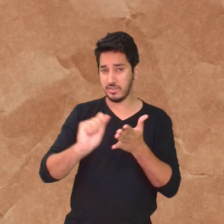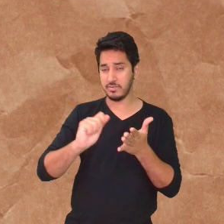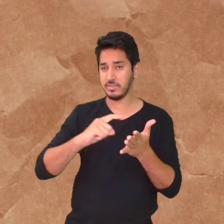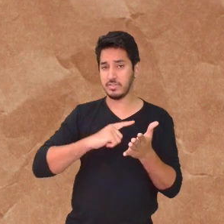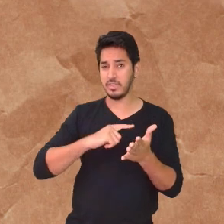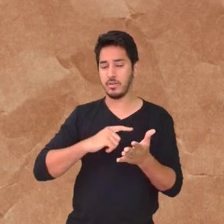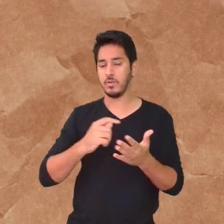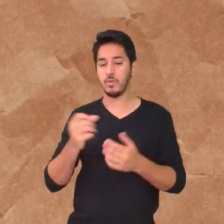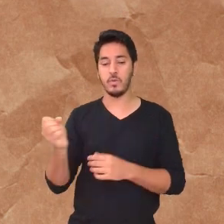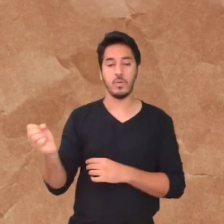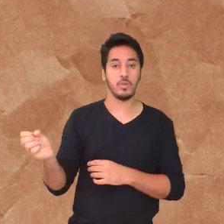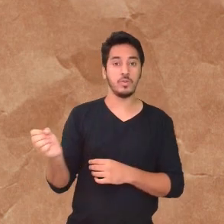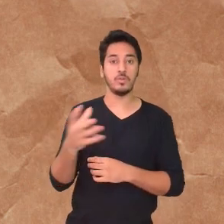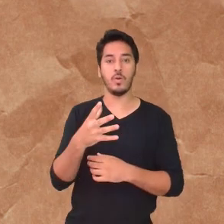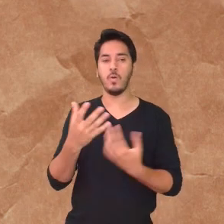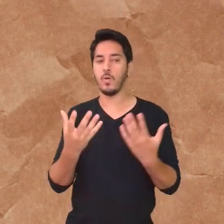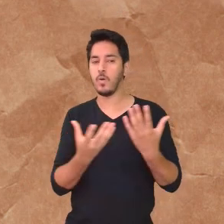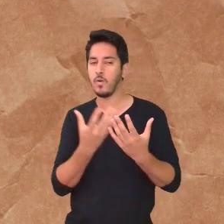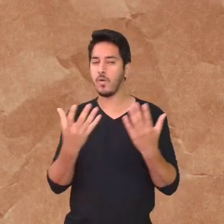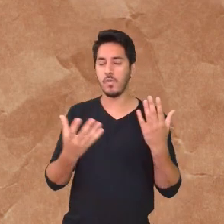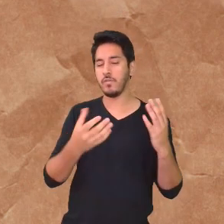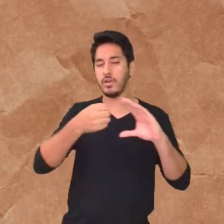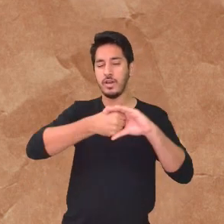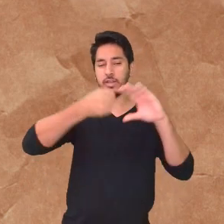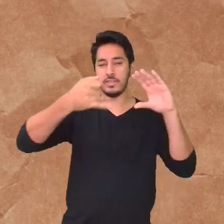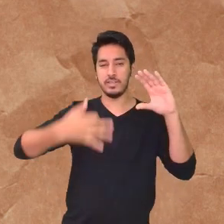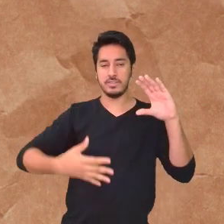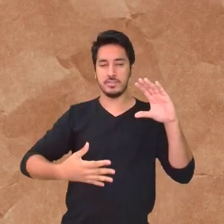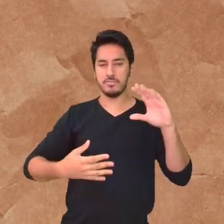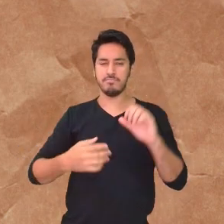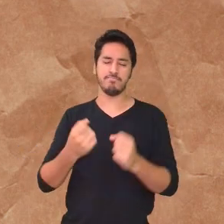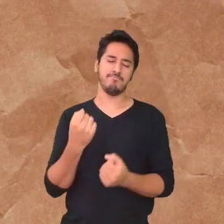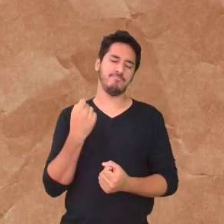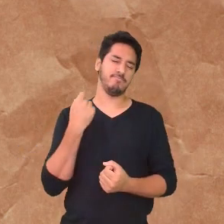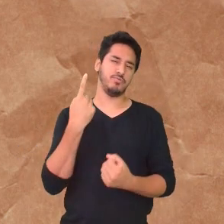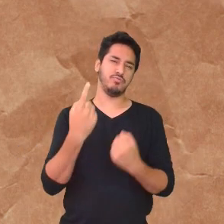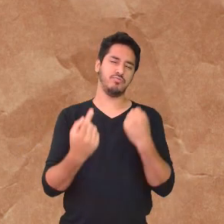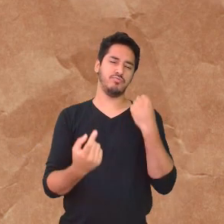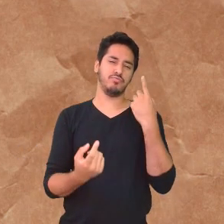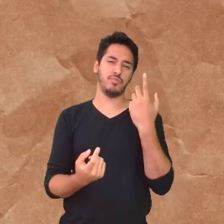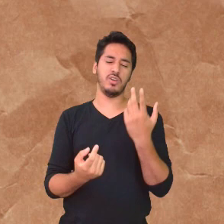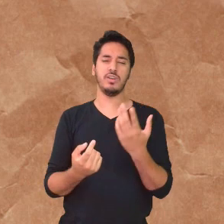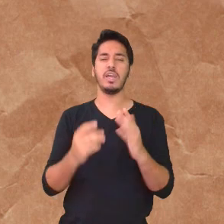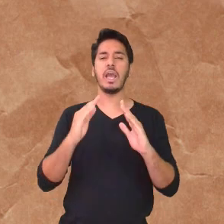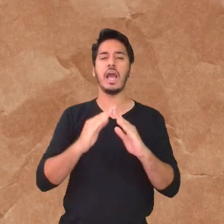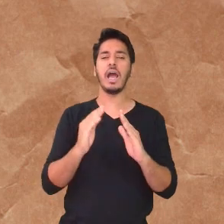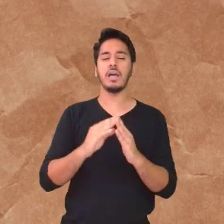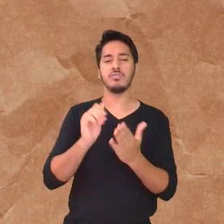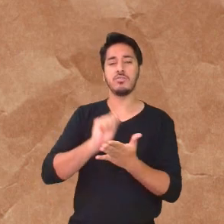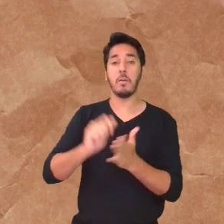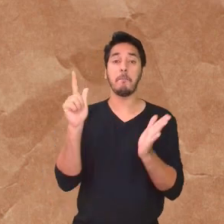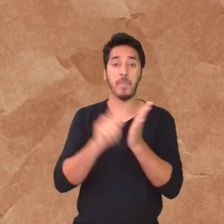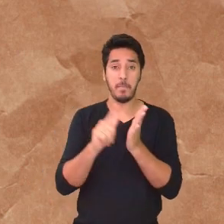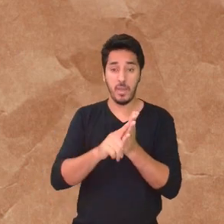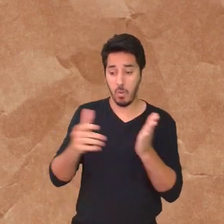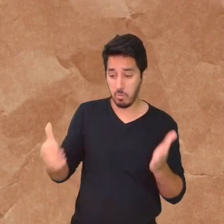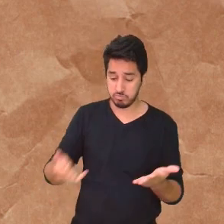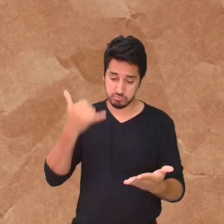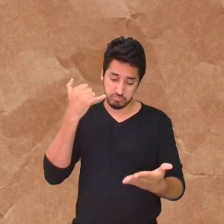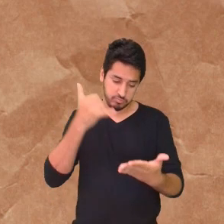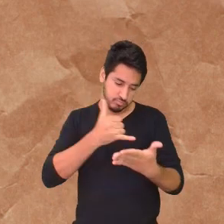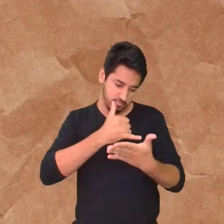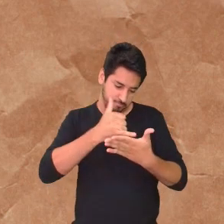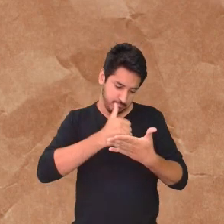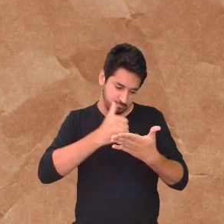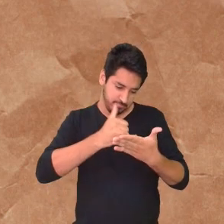nova roupagem. Raramente a gente está, né, na nossa casa escrevendo num papel. A gente já não deixa